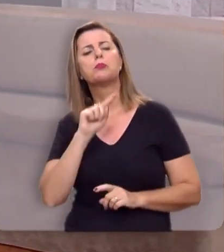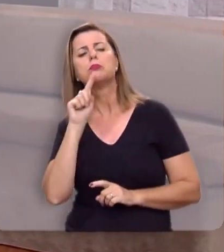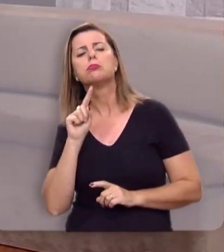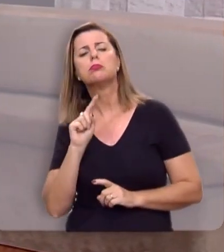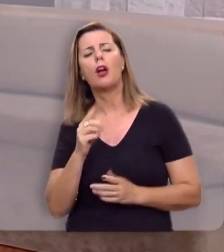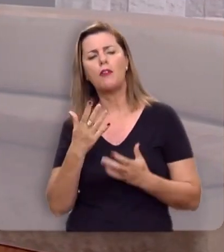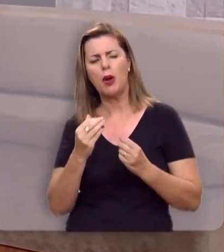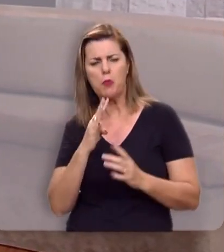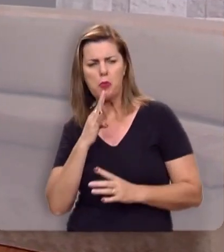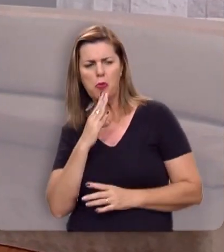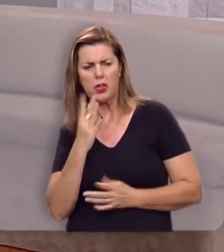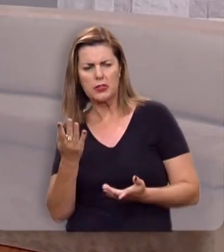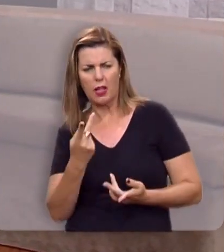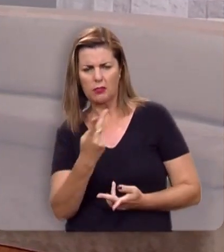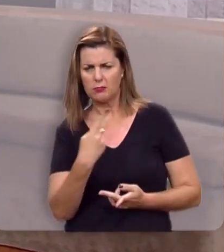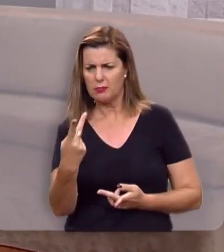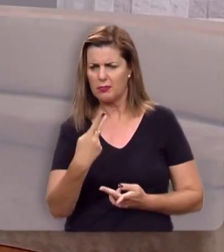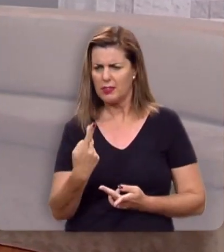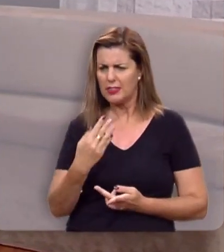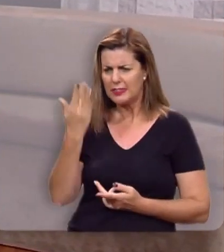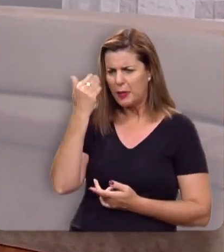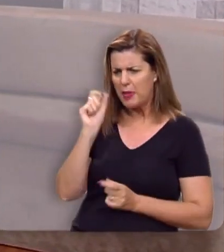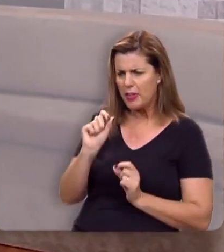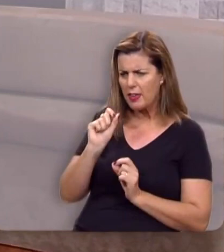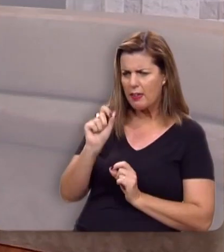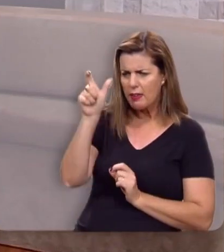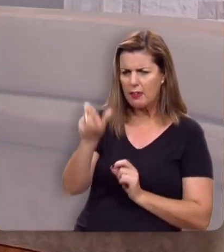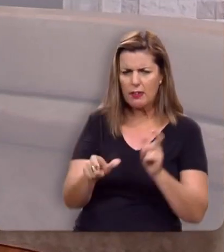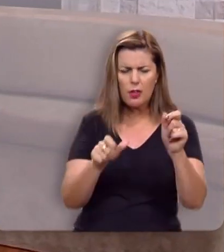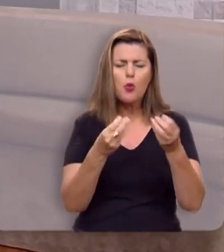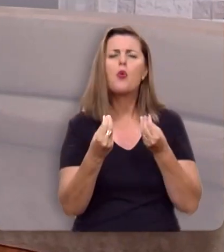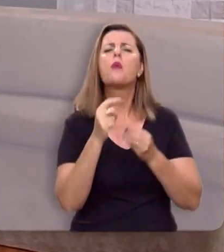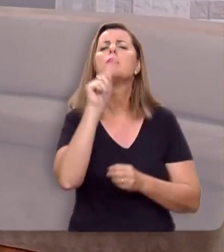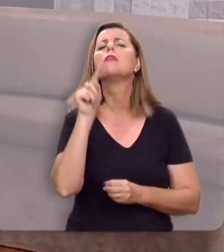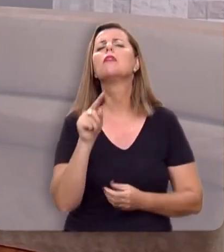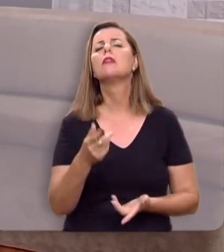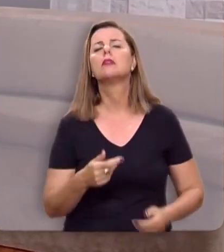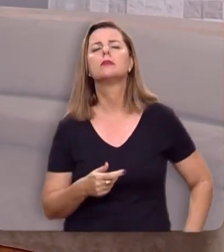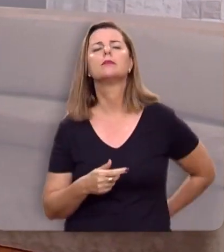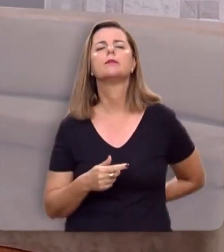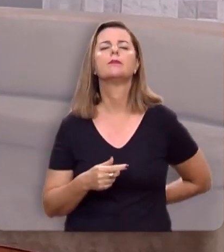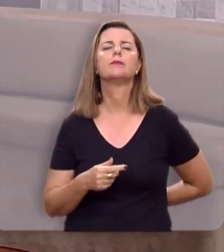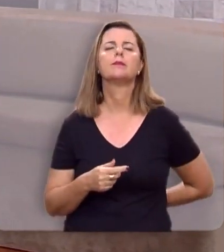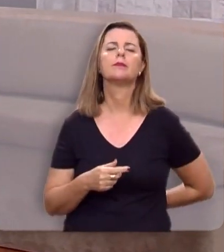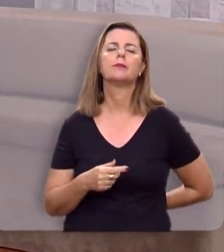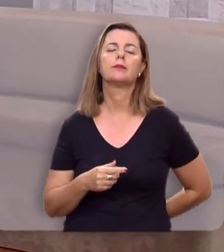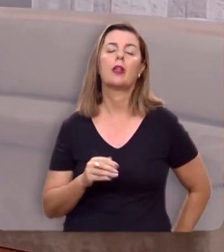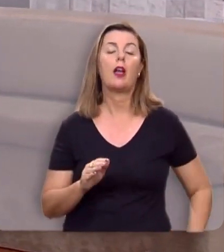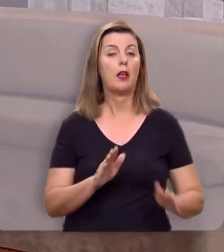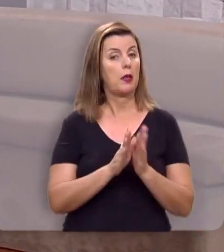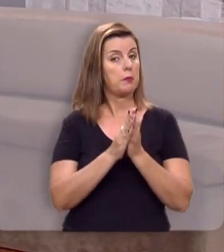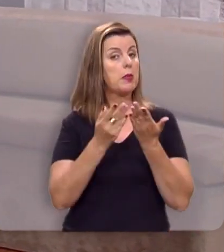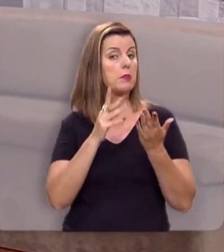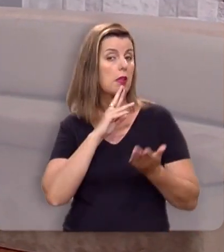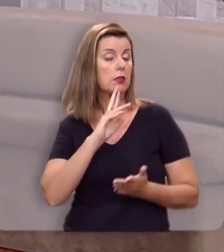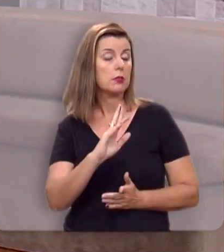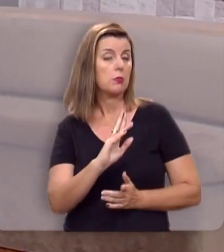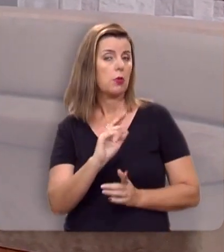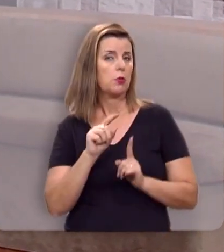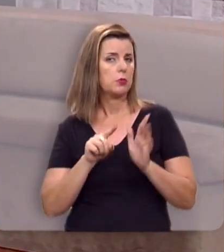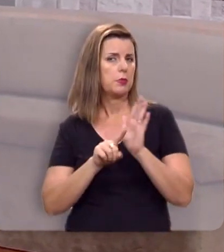Nós vamos nos conhecer lá no céu? Como será? A Bíblia responde esta